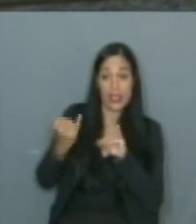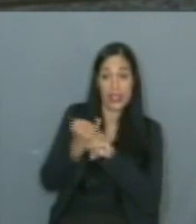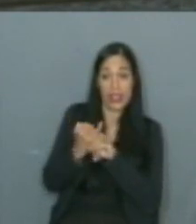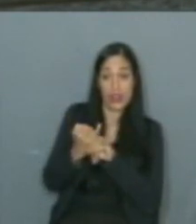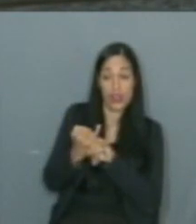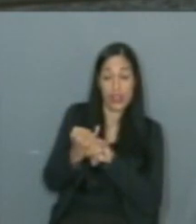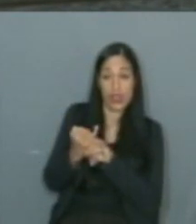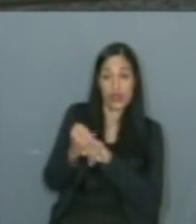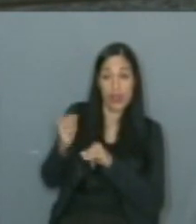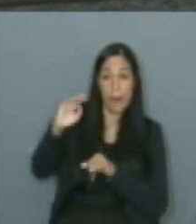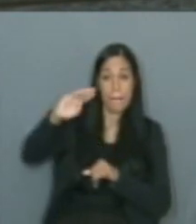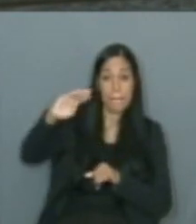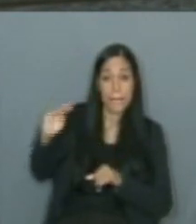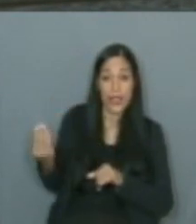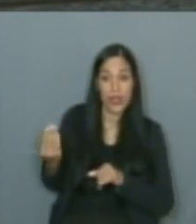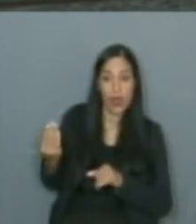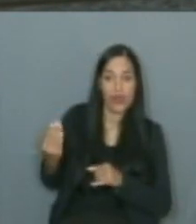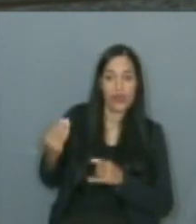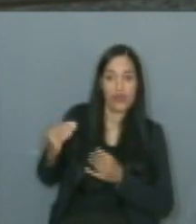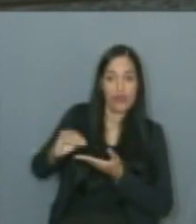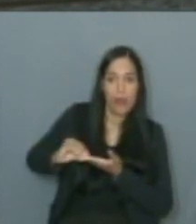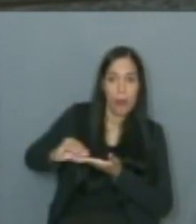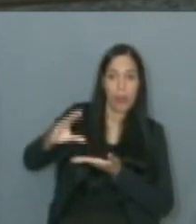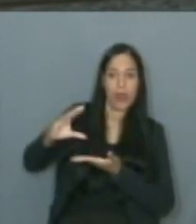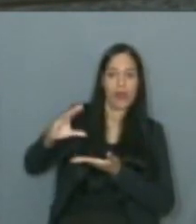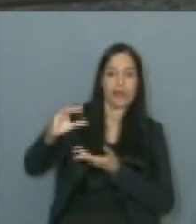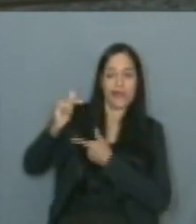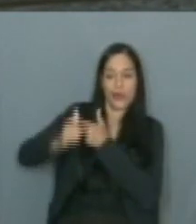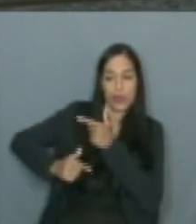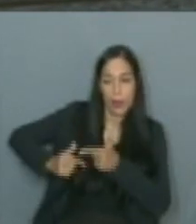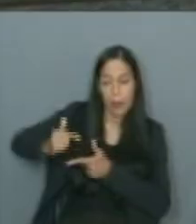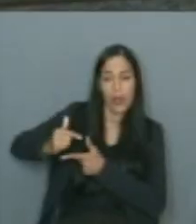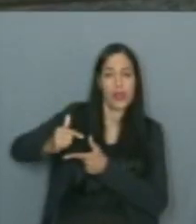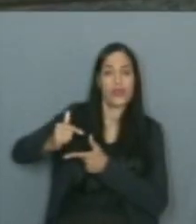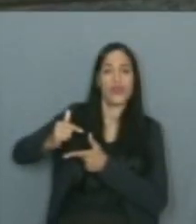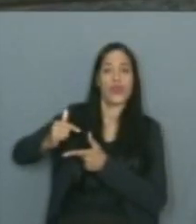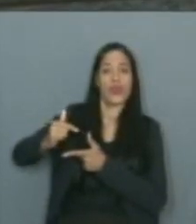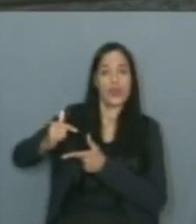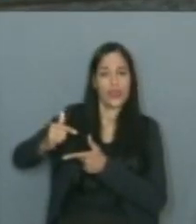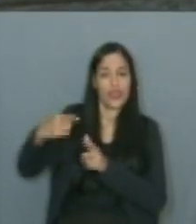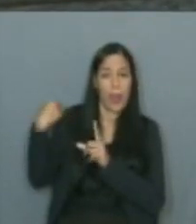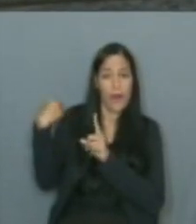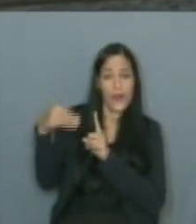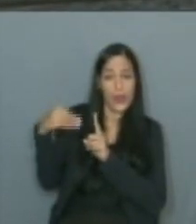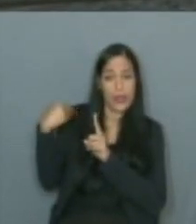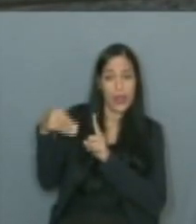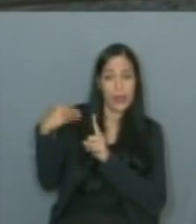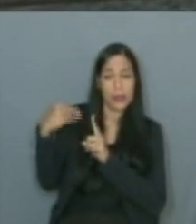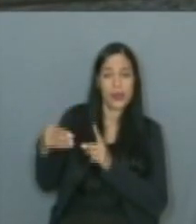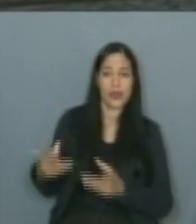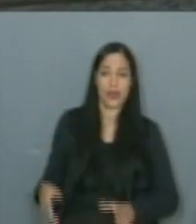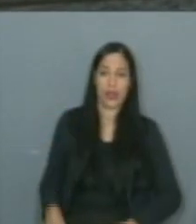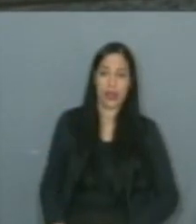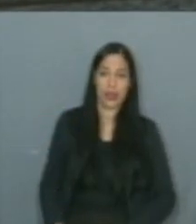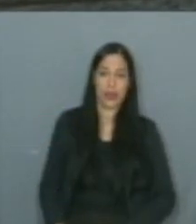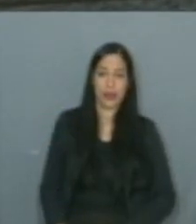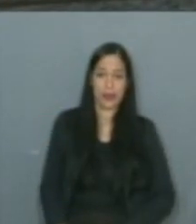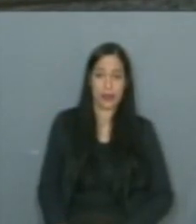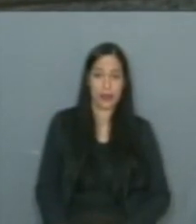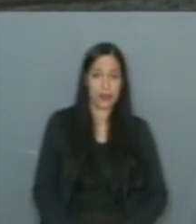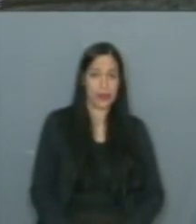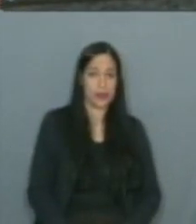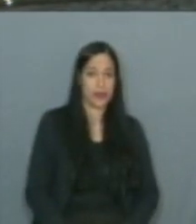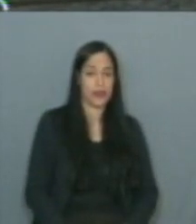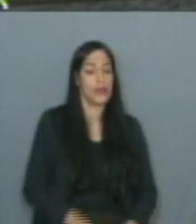ganham bilhões em cima da classe trabalhadora que fica completamente vulnerabilizada. Então, eu